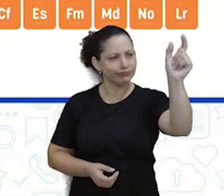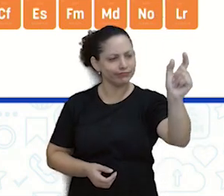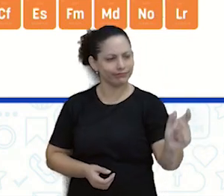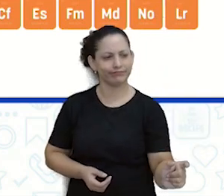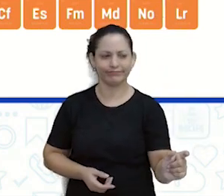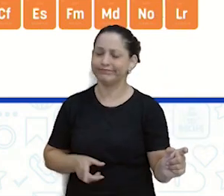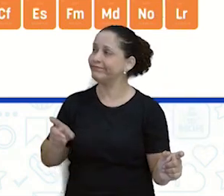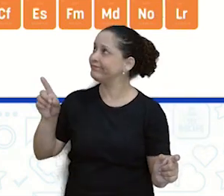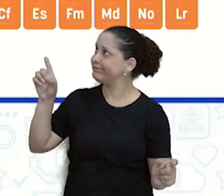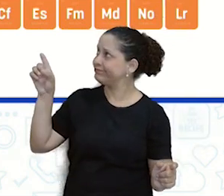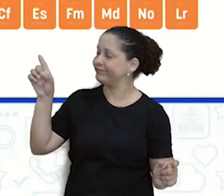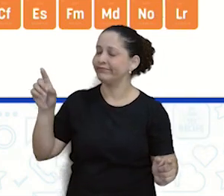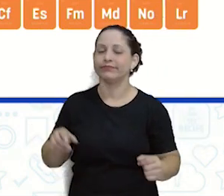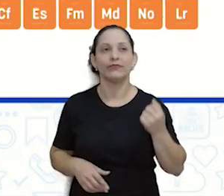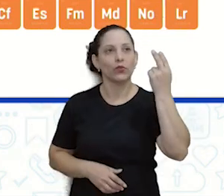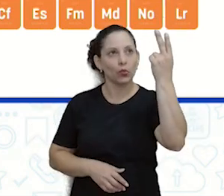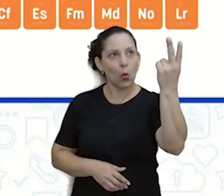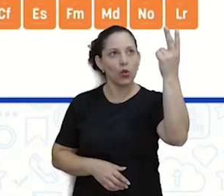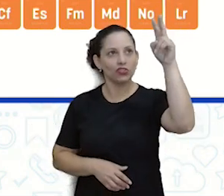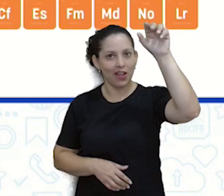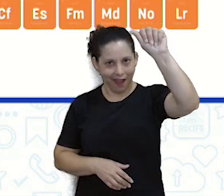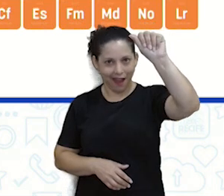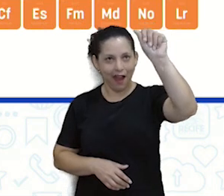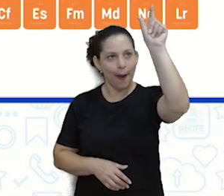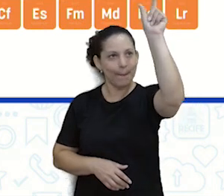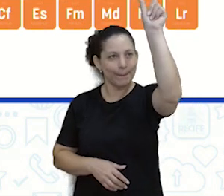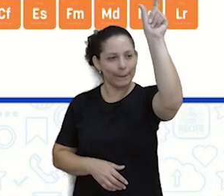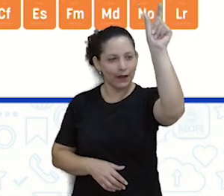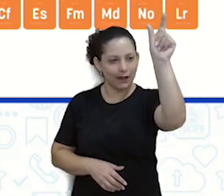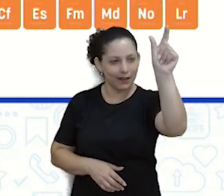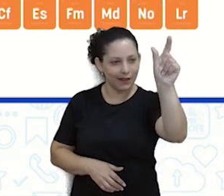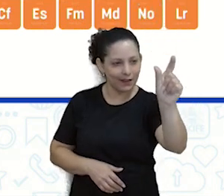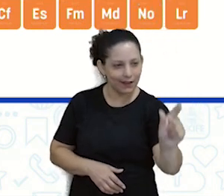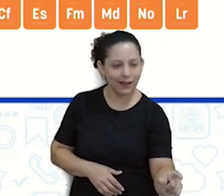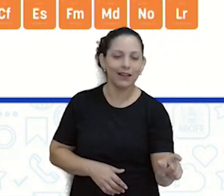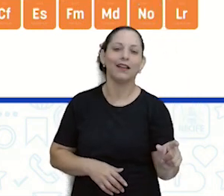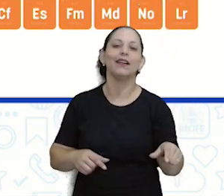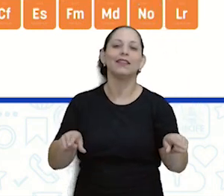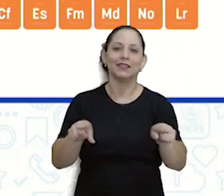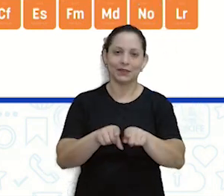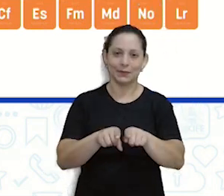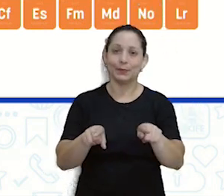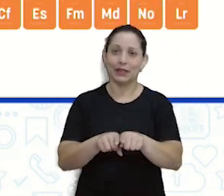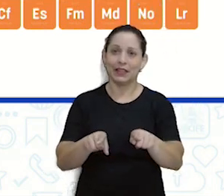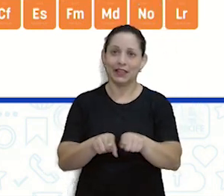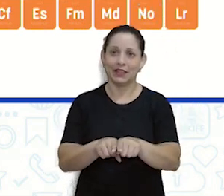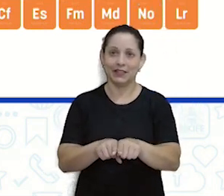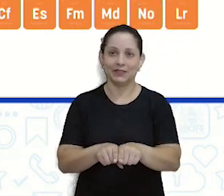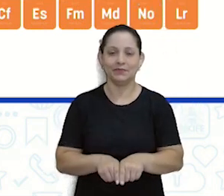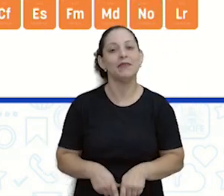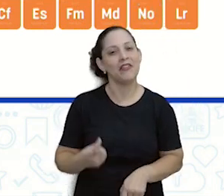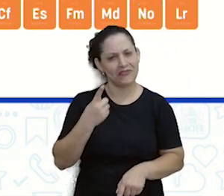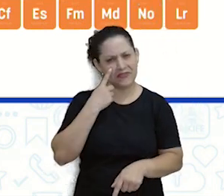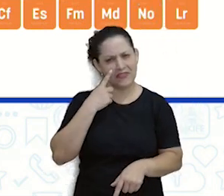césio, frâncio. Família 2A, dos metais alcalinos terrosos, né? Então, temos berílio,